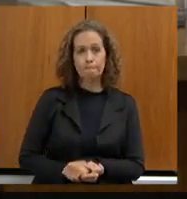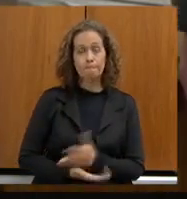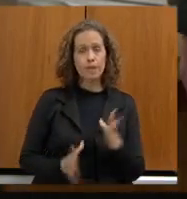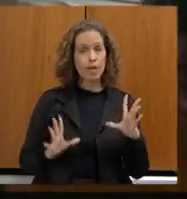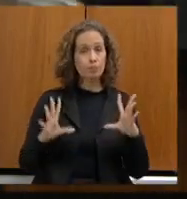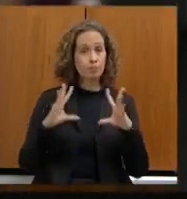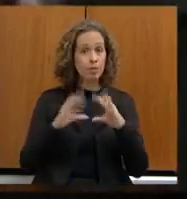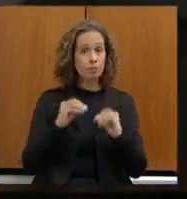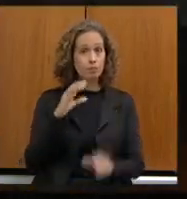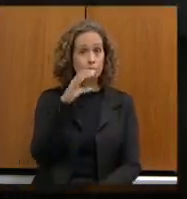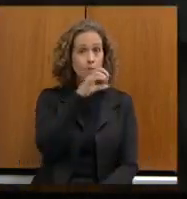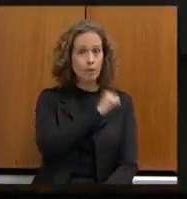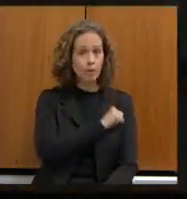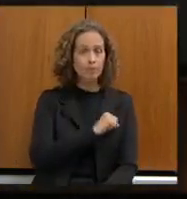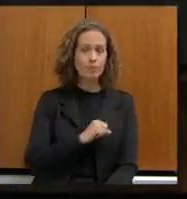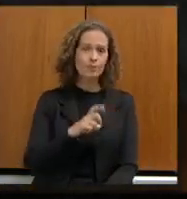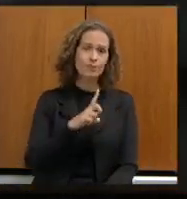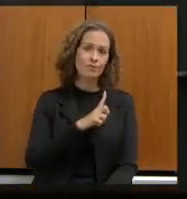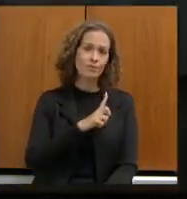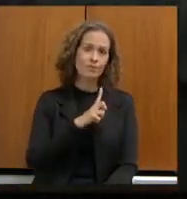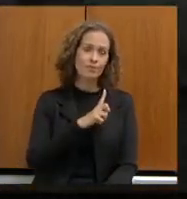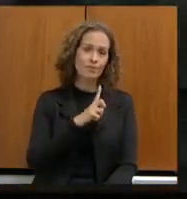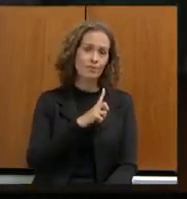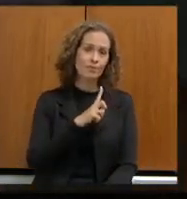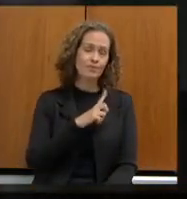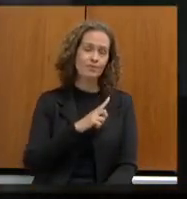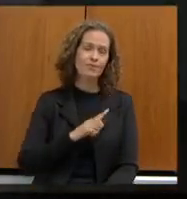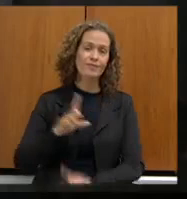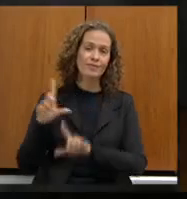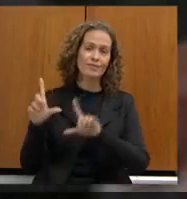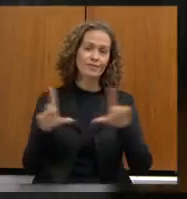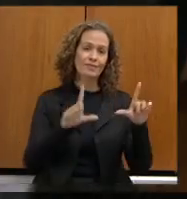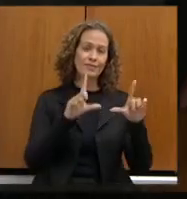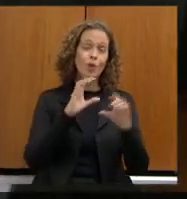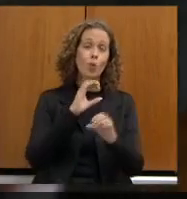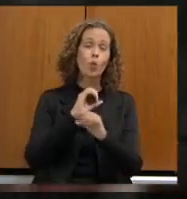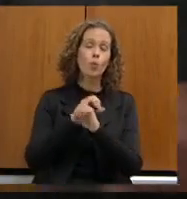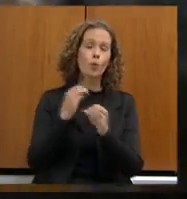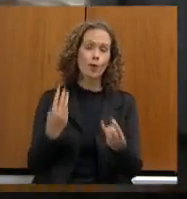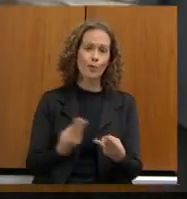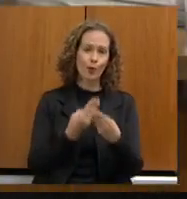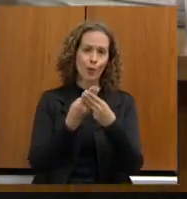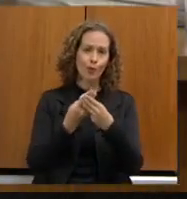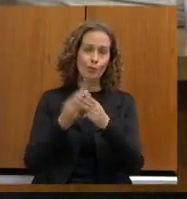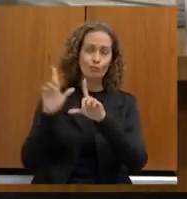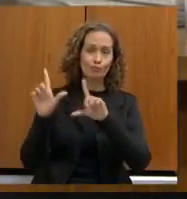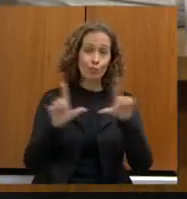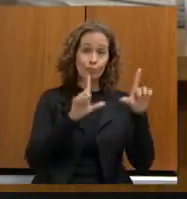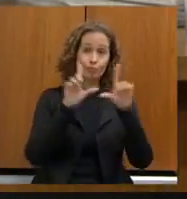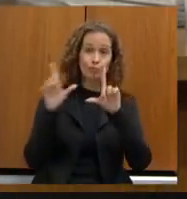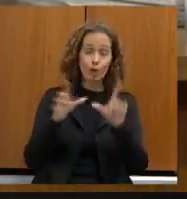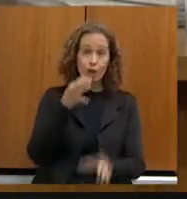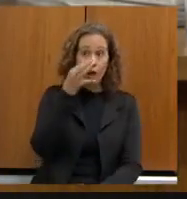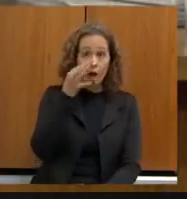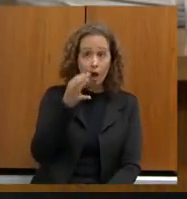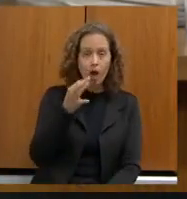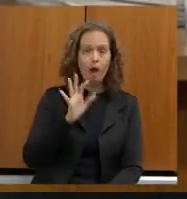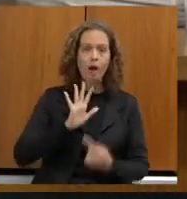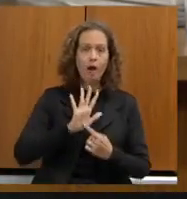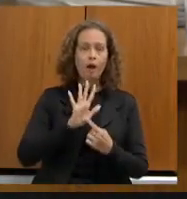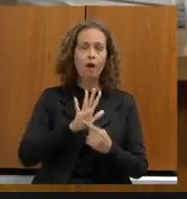vou fazer um breve resumo tem tem um PowerPoint que vai ser no passado por ali mas eu não vou me ater ao PowerPoint